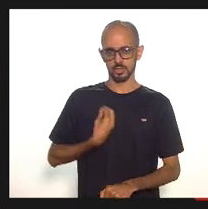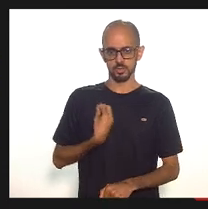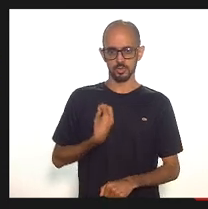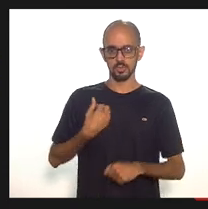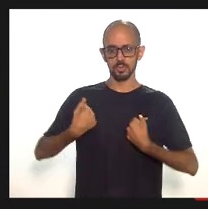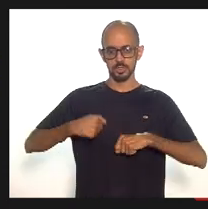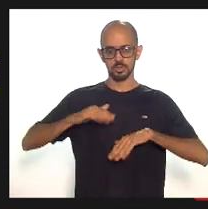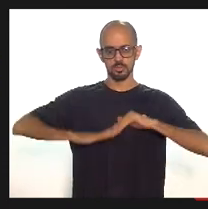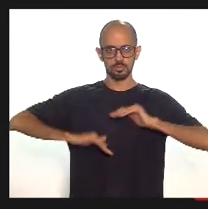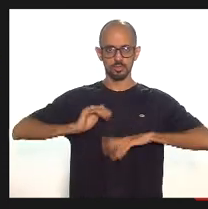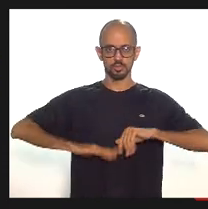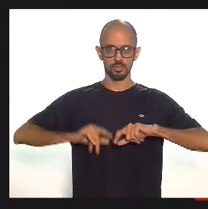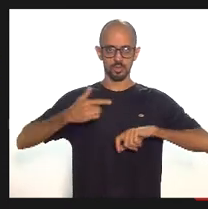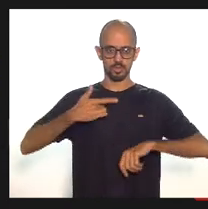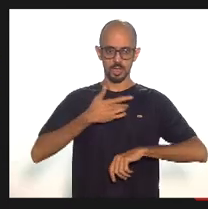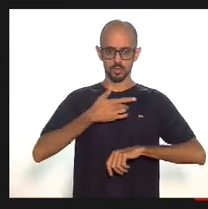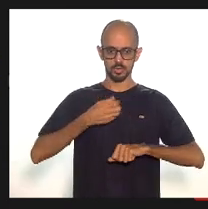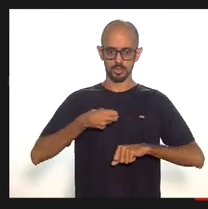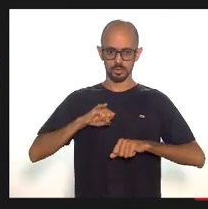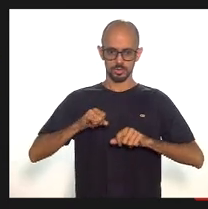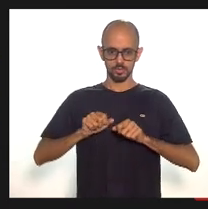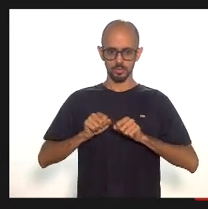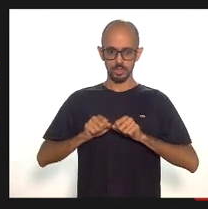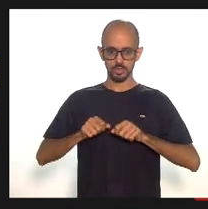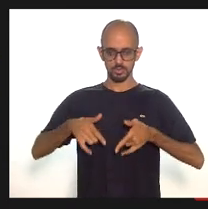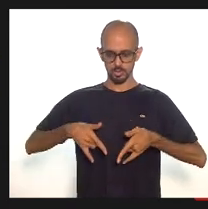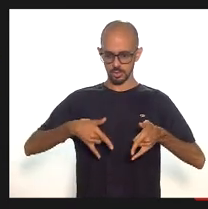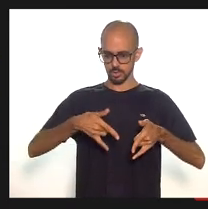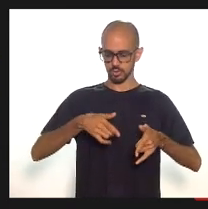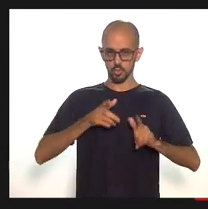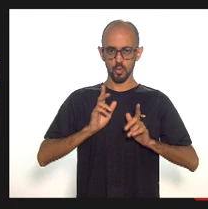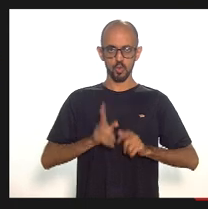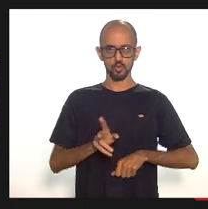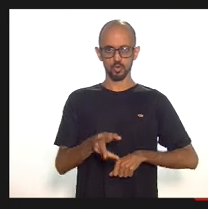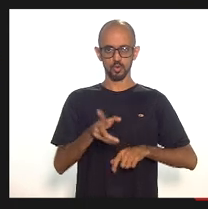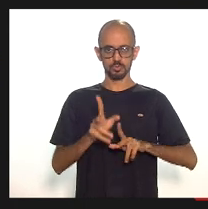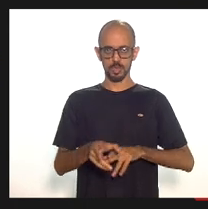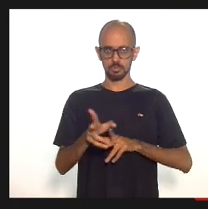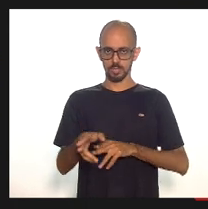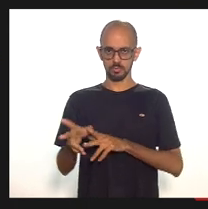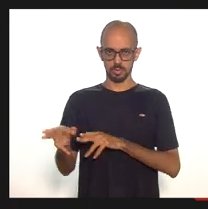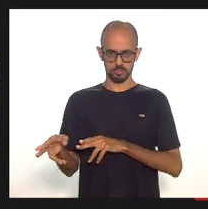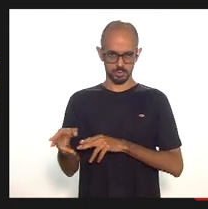de saúde. Porque se abre leito e continuam os mesmos profissionais de saúde, eles vão continuar